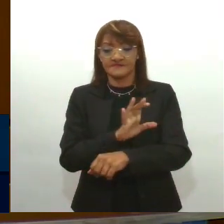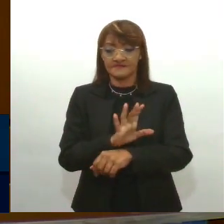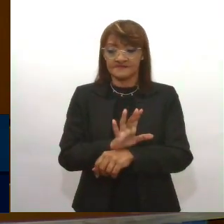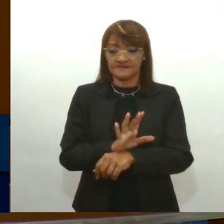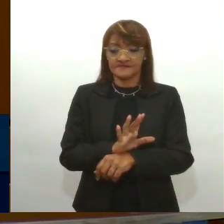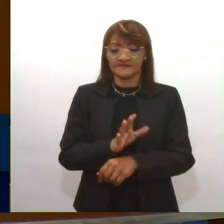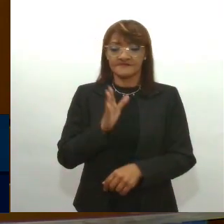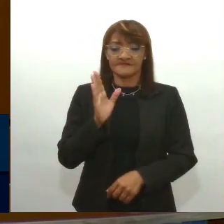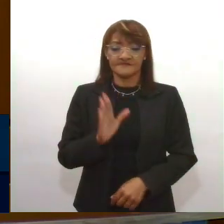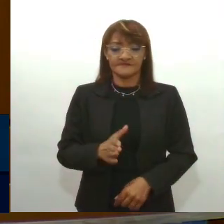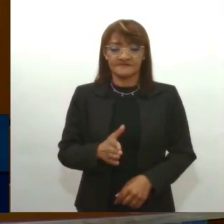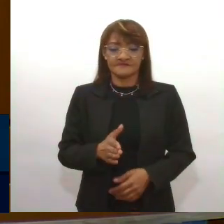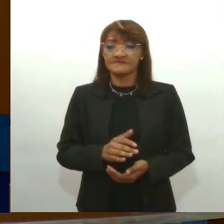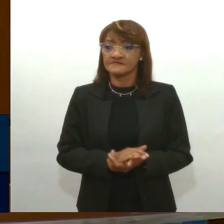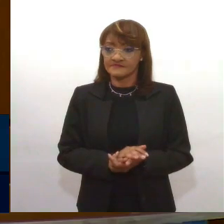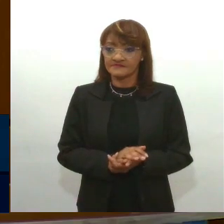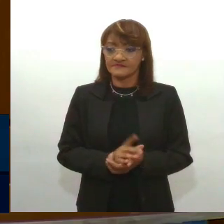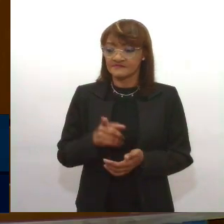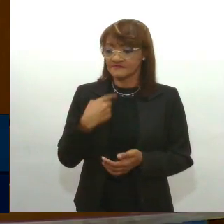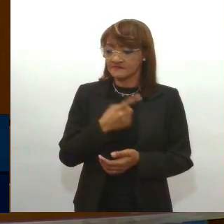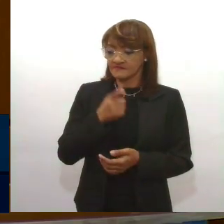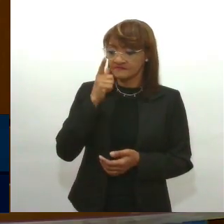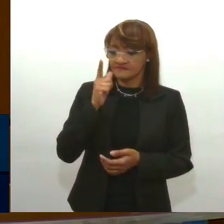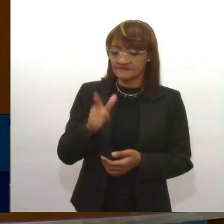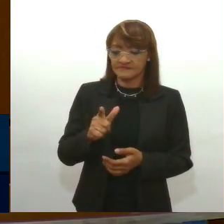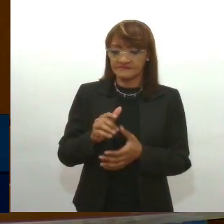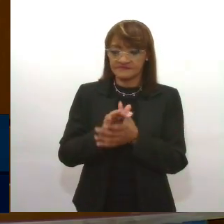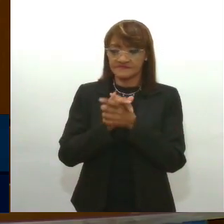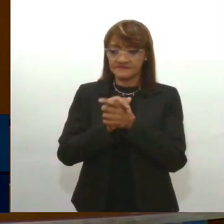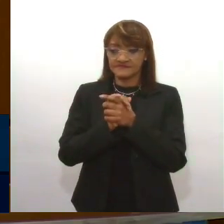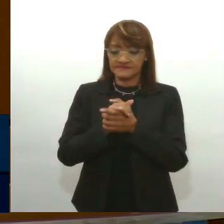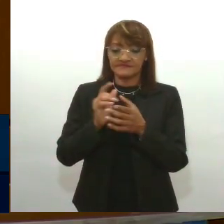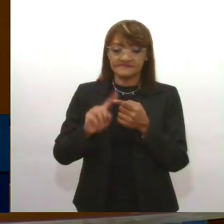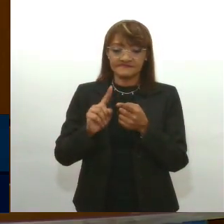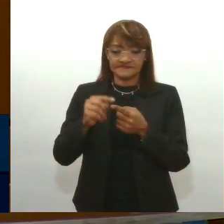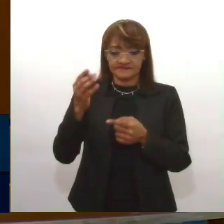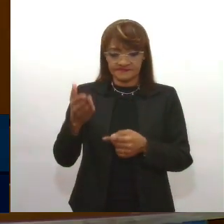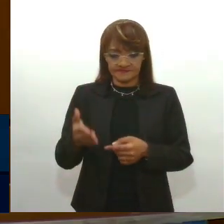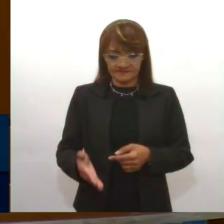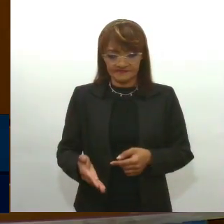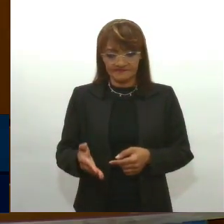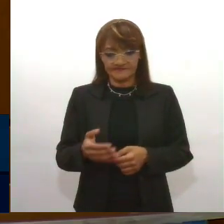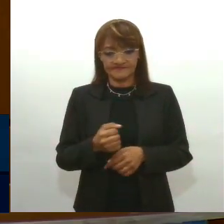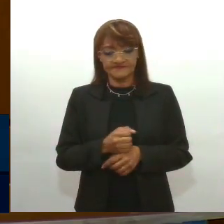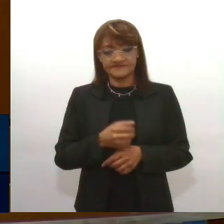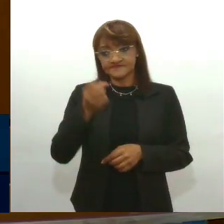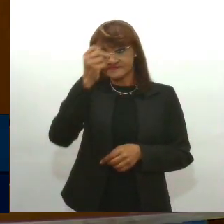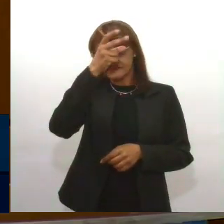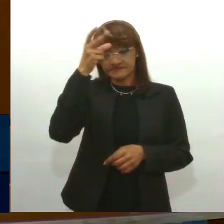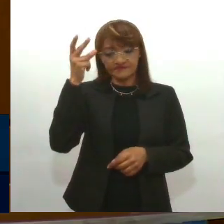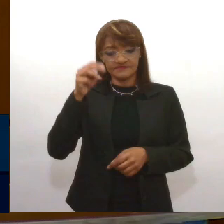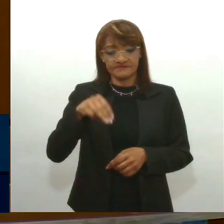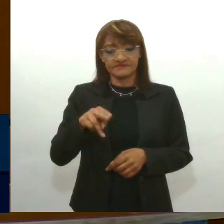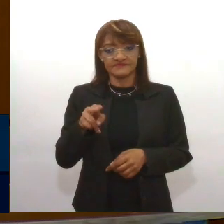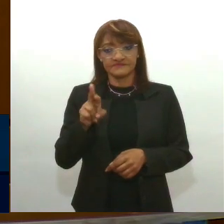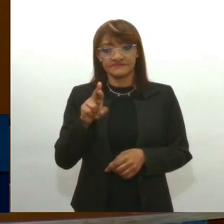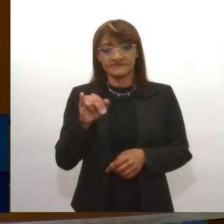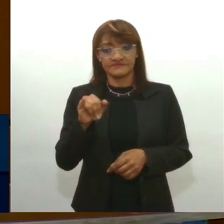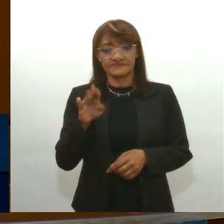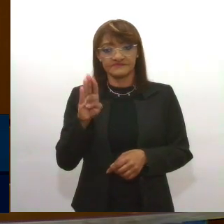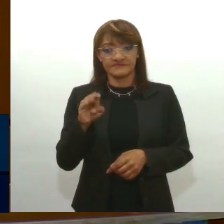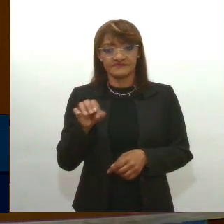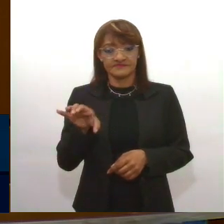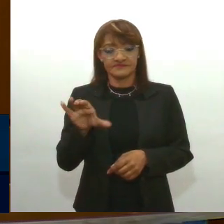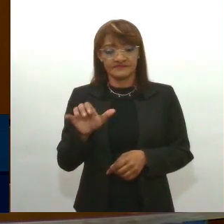conseguimos parabenizar também aqui prefeito de Muribeca meu amigo Mário de Sandra reeleito